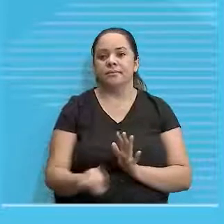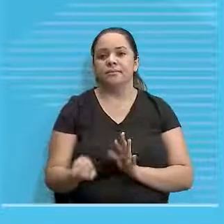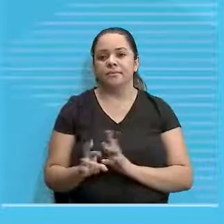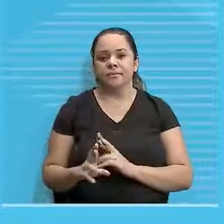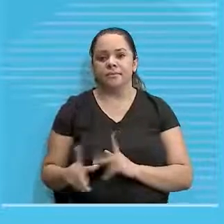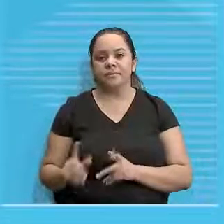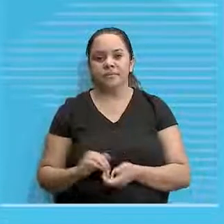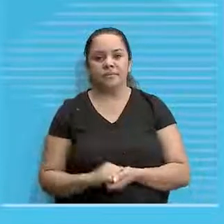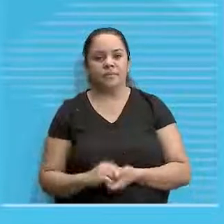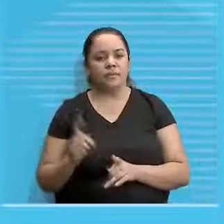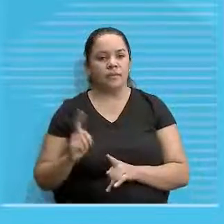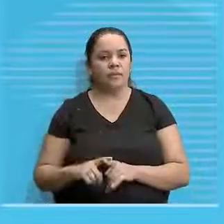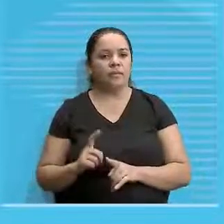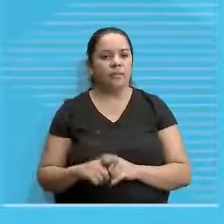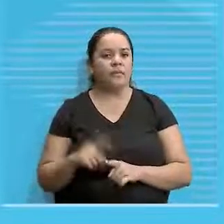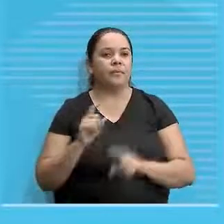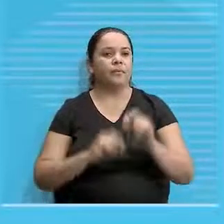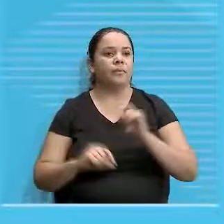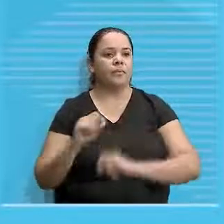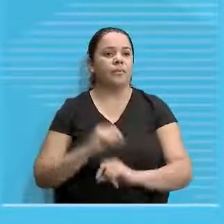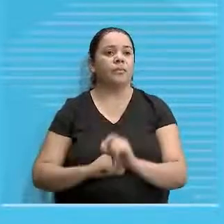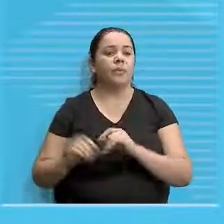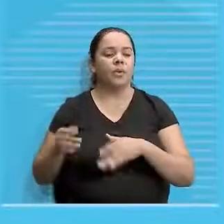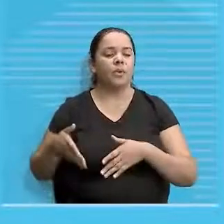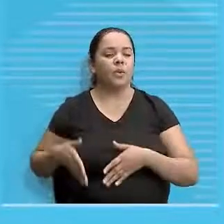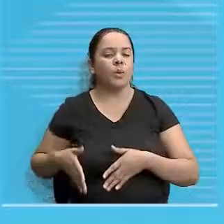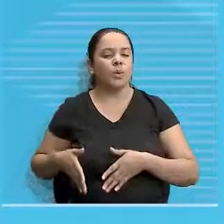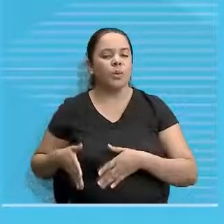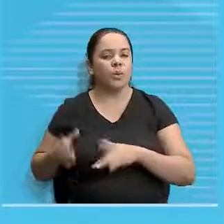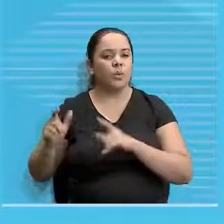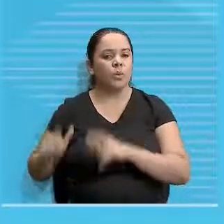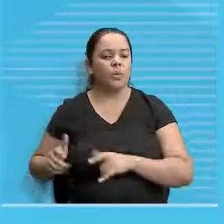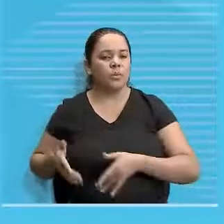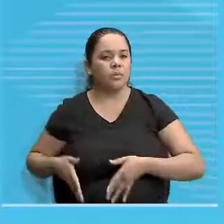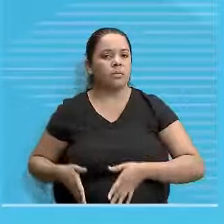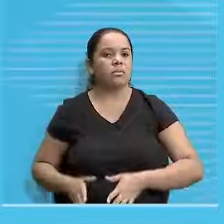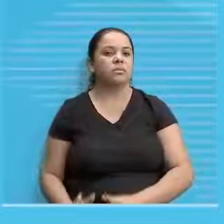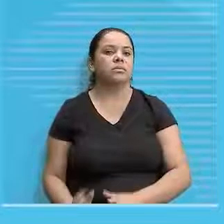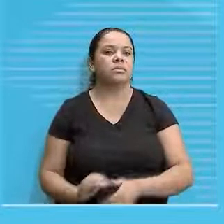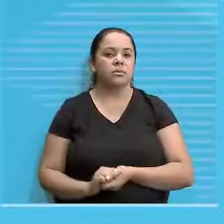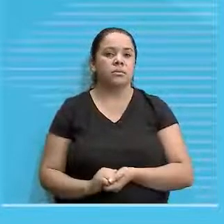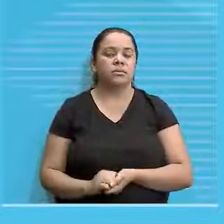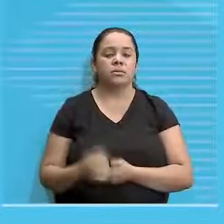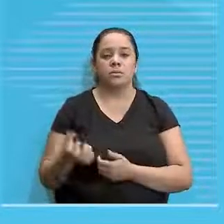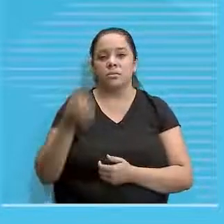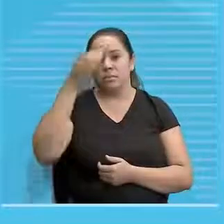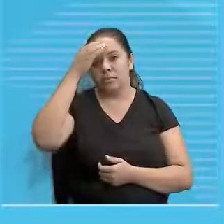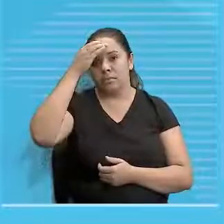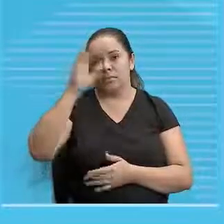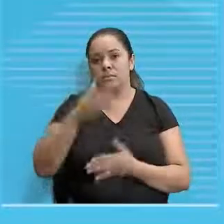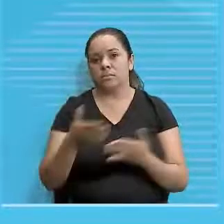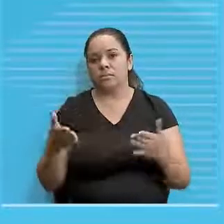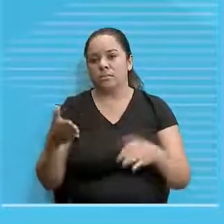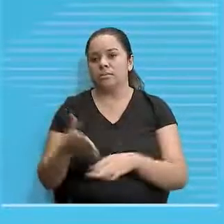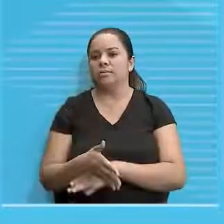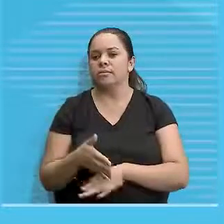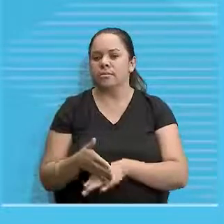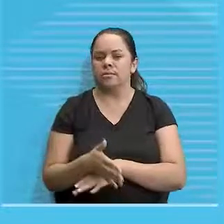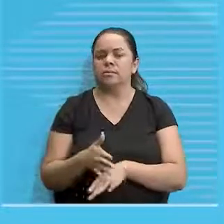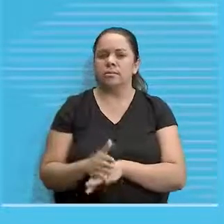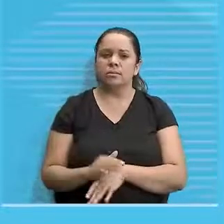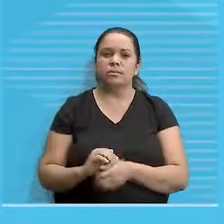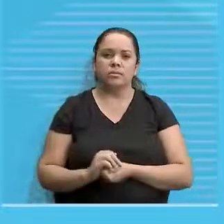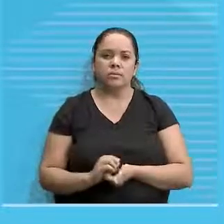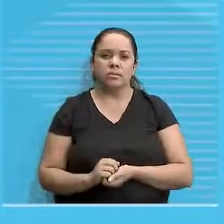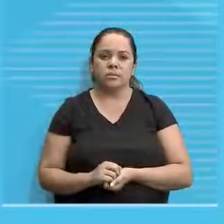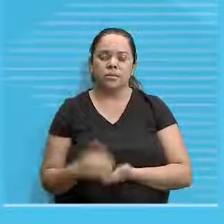a questão de onde você nasce, a cultura que você está inserida a partir do momento que você nasceu